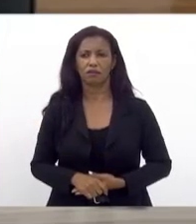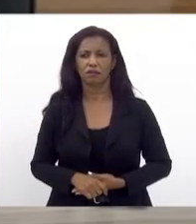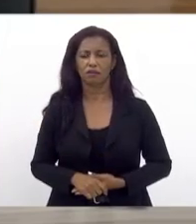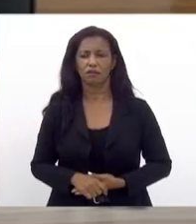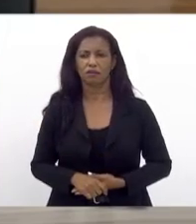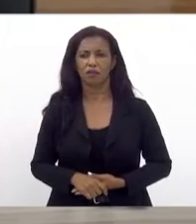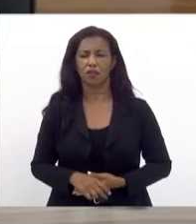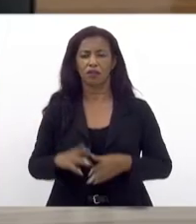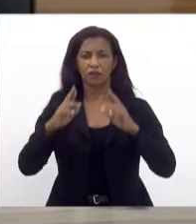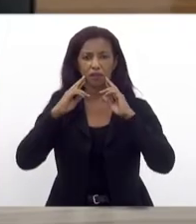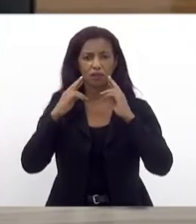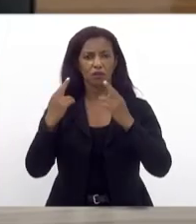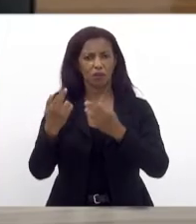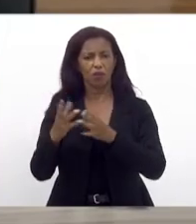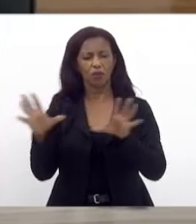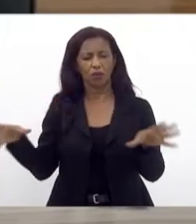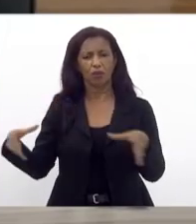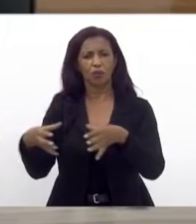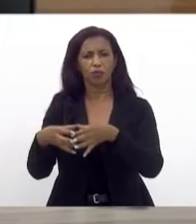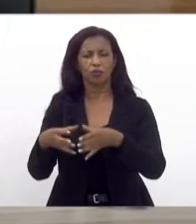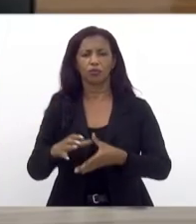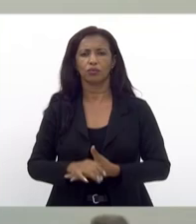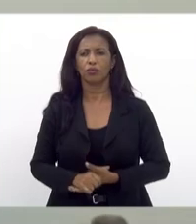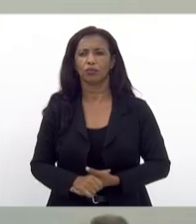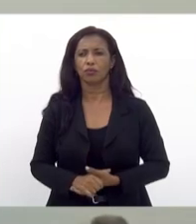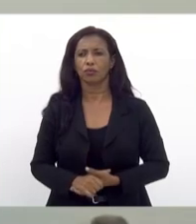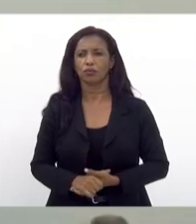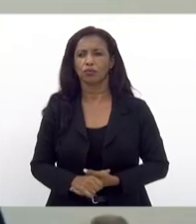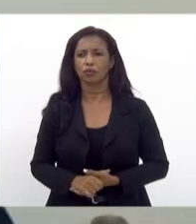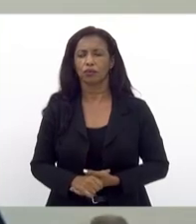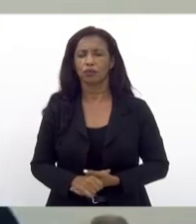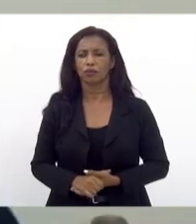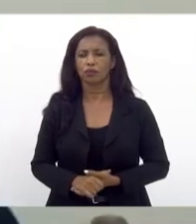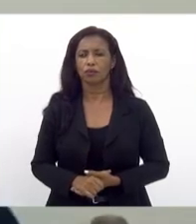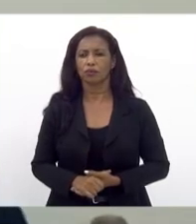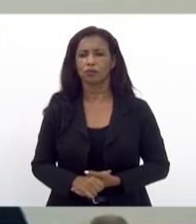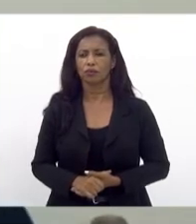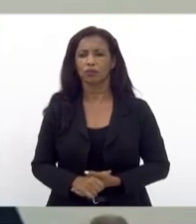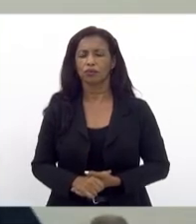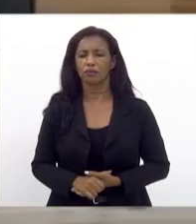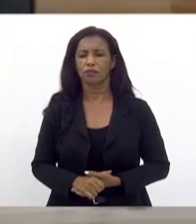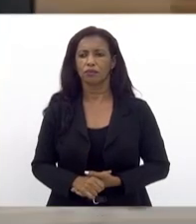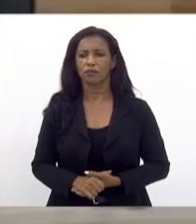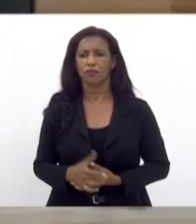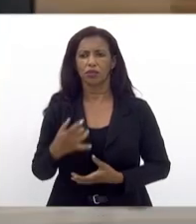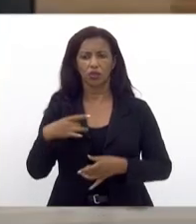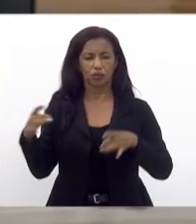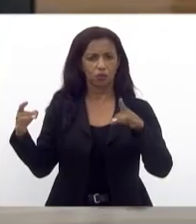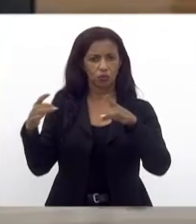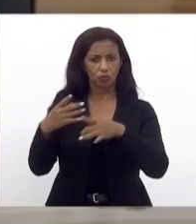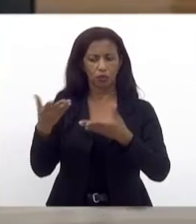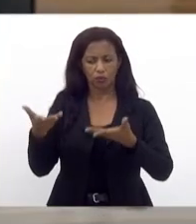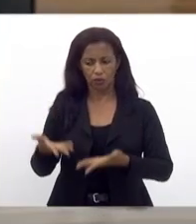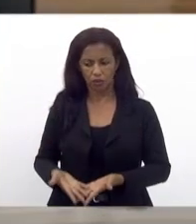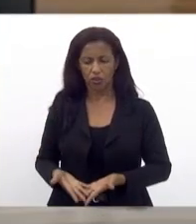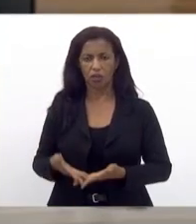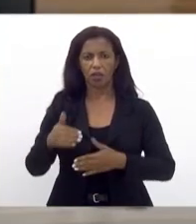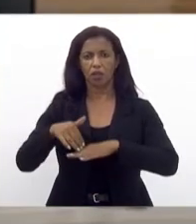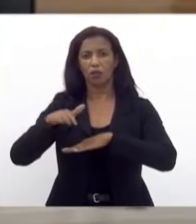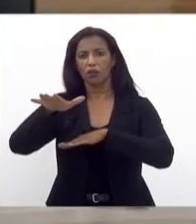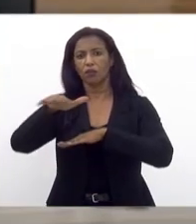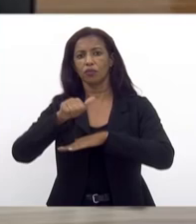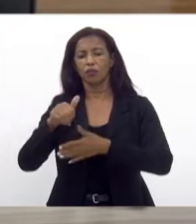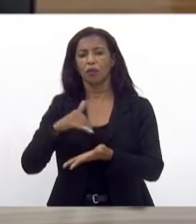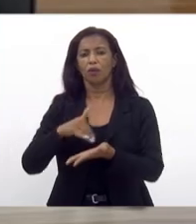a fazer uma audiência também conjunta. Bem, de pronto, tá? Estamos à disposição, eu acho que aqui a gente vai, eu vou chamar